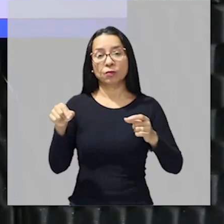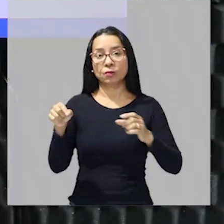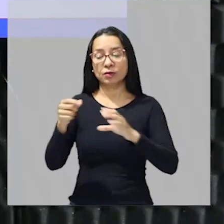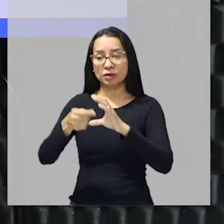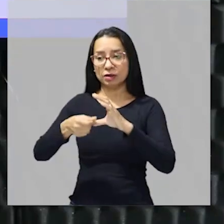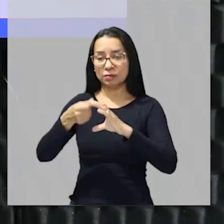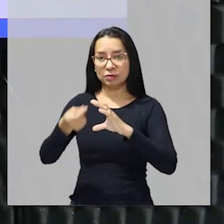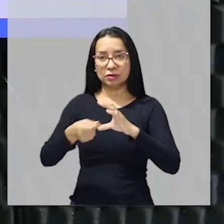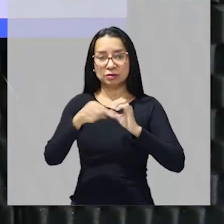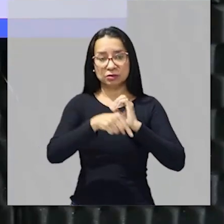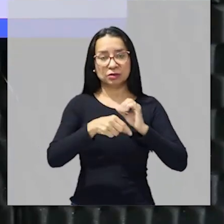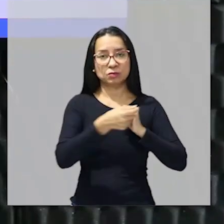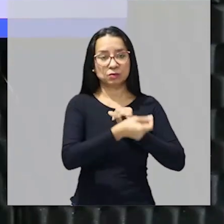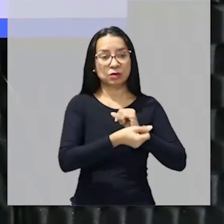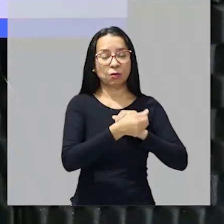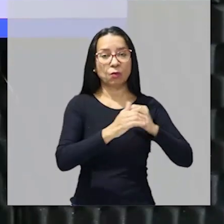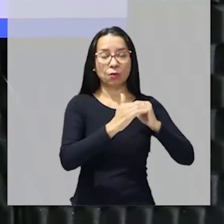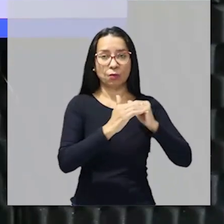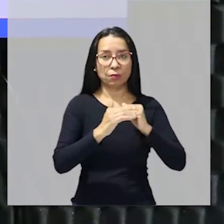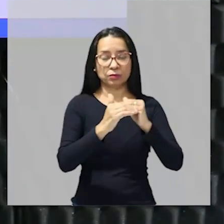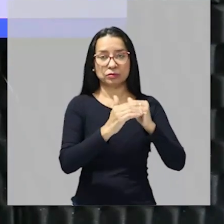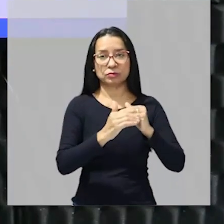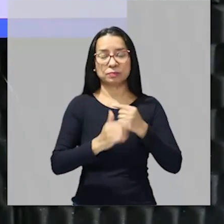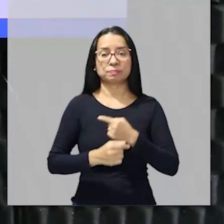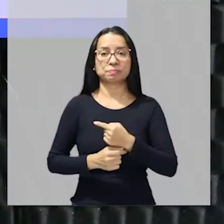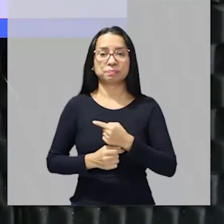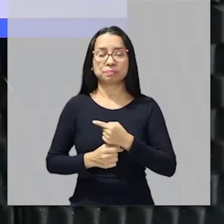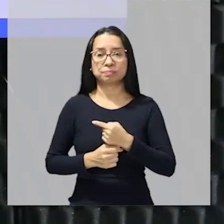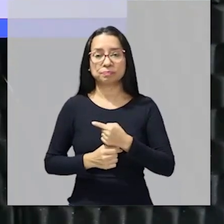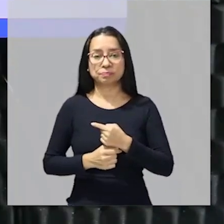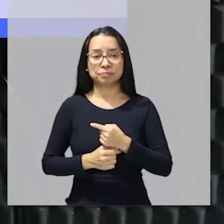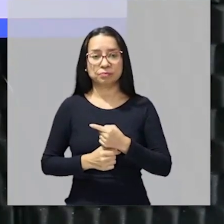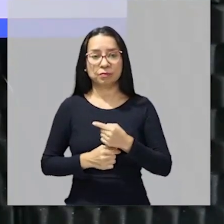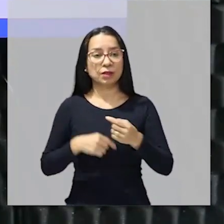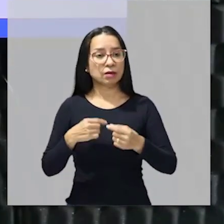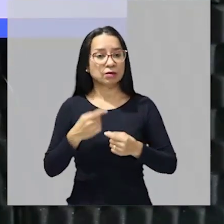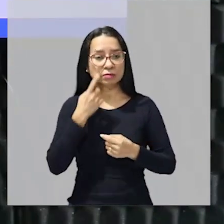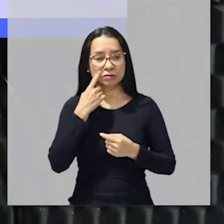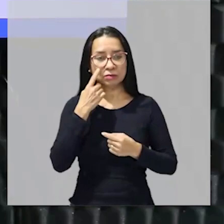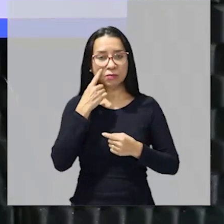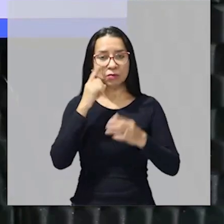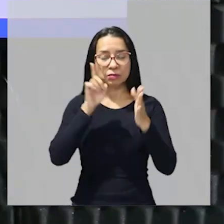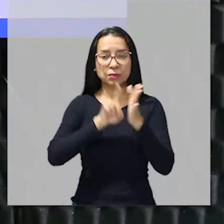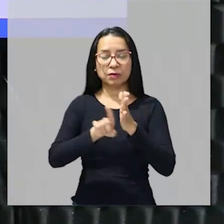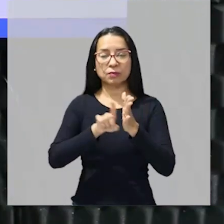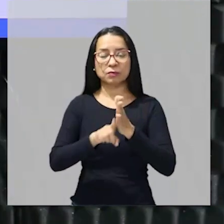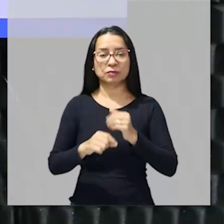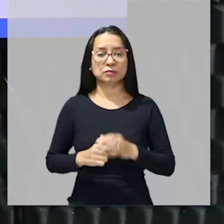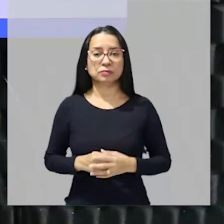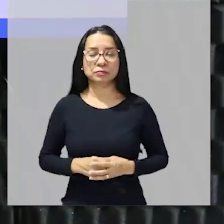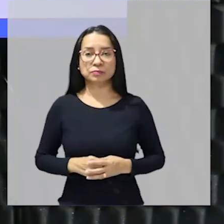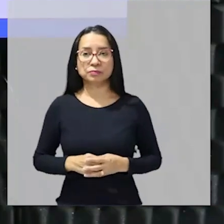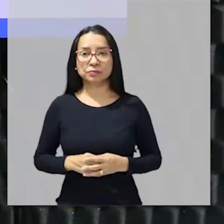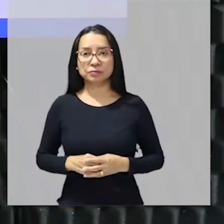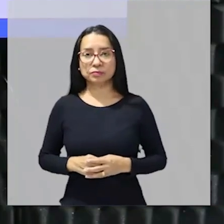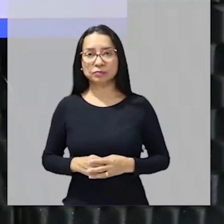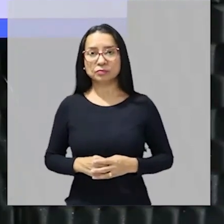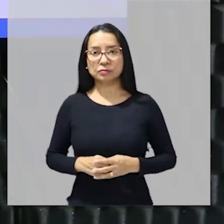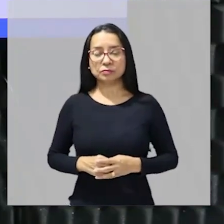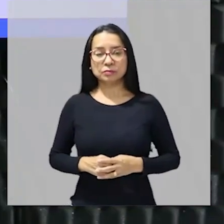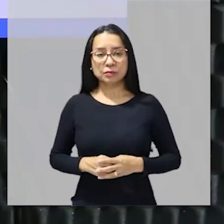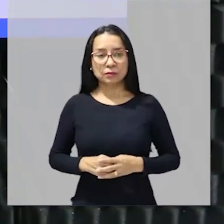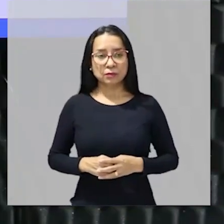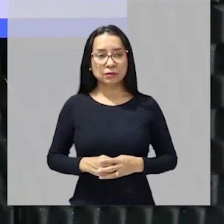outra comunista, soviética, na parte oriental. E aí ele vem com o comando da questão. A divisão representada